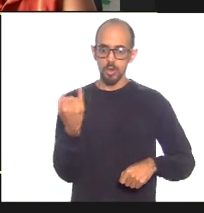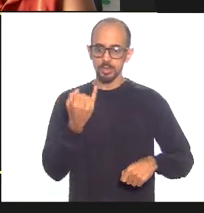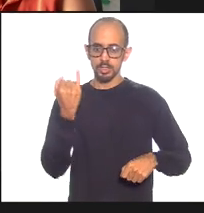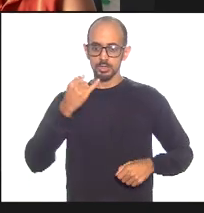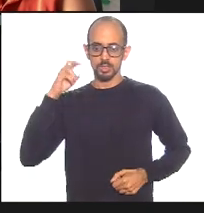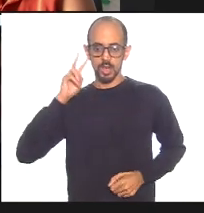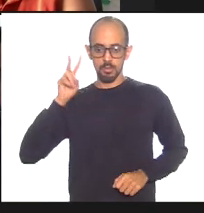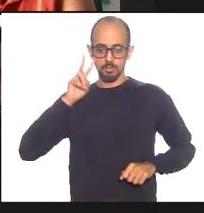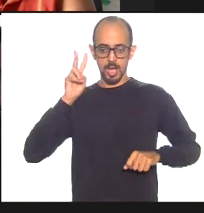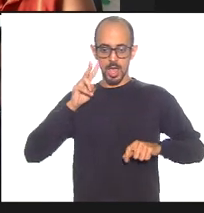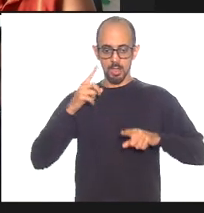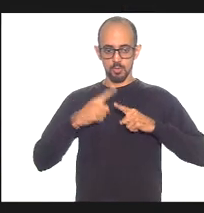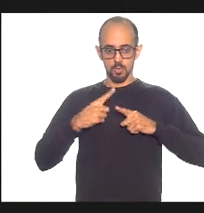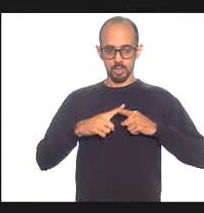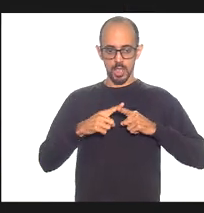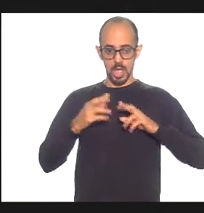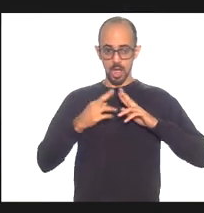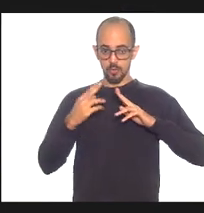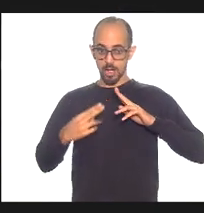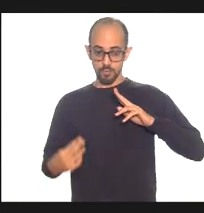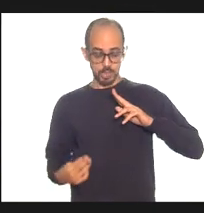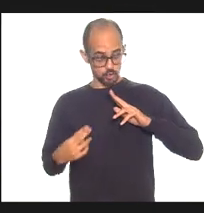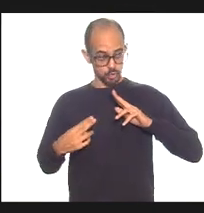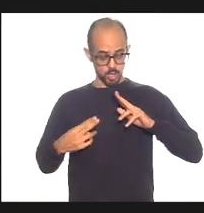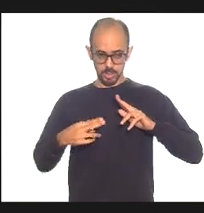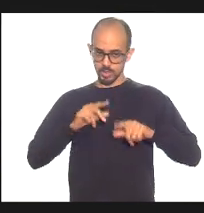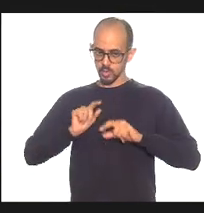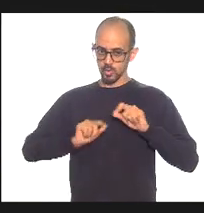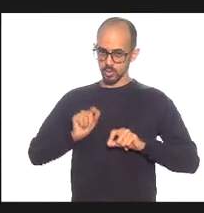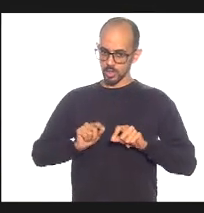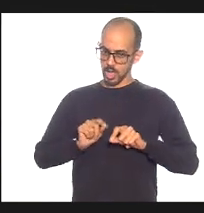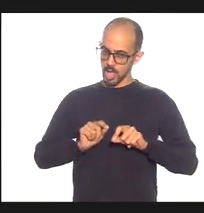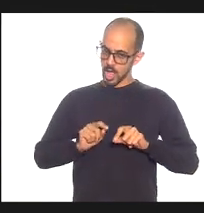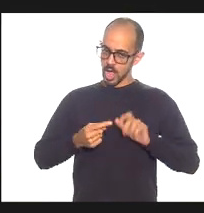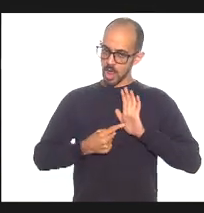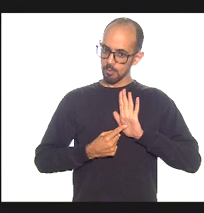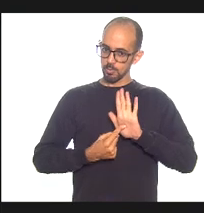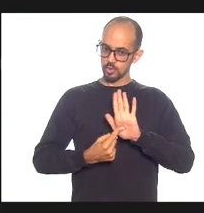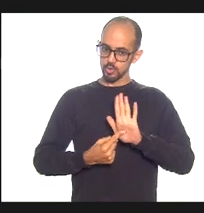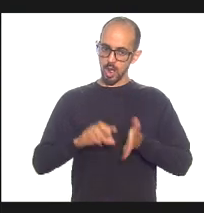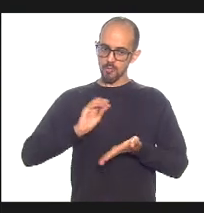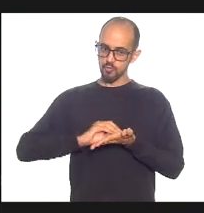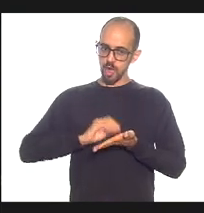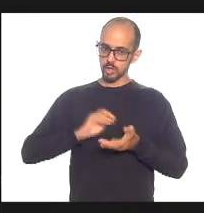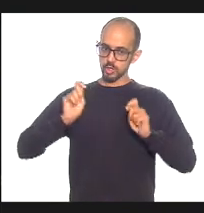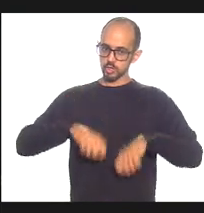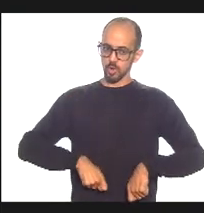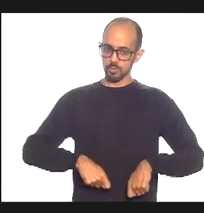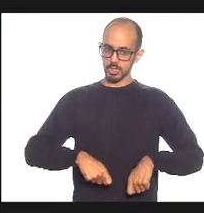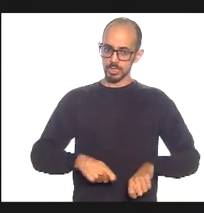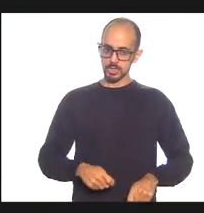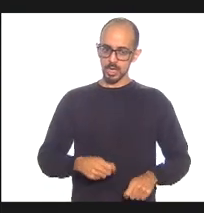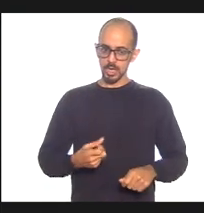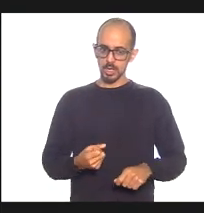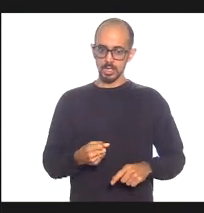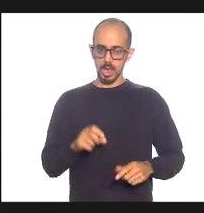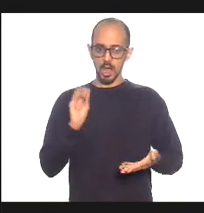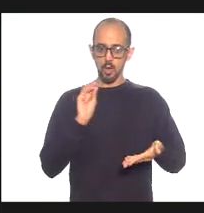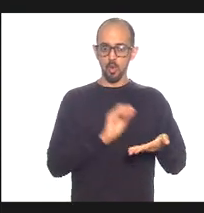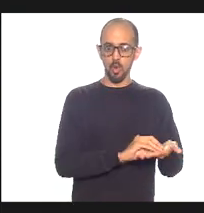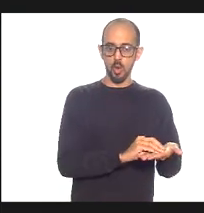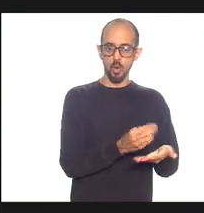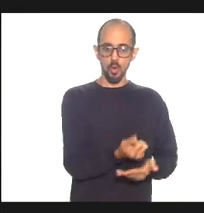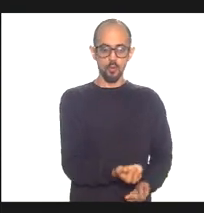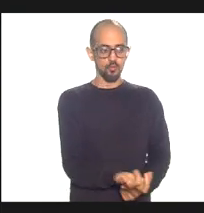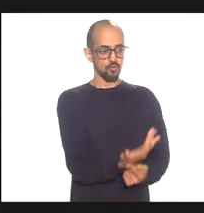a UFRJ acabou de mostrar sua incompetência em gestão, botando fogo na sua, em